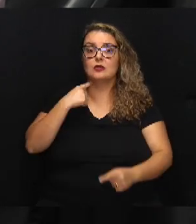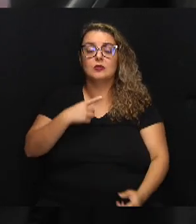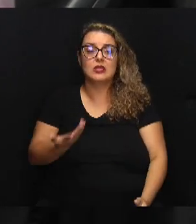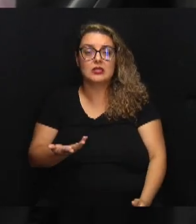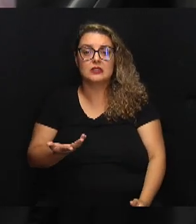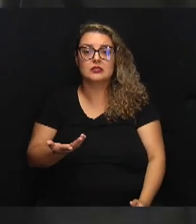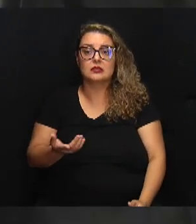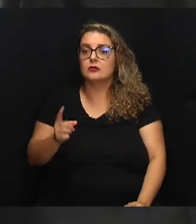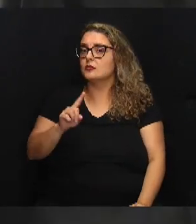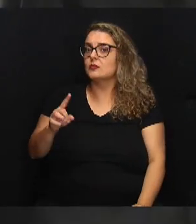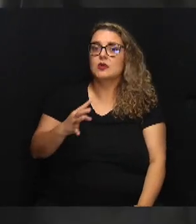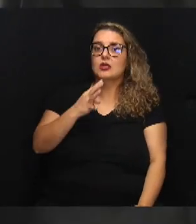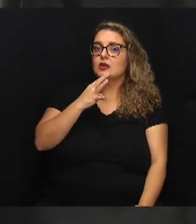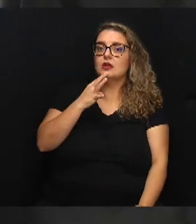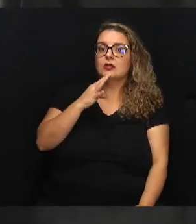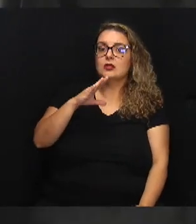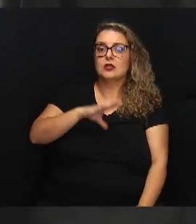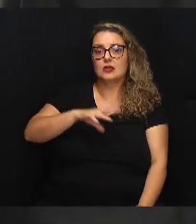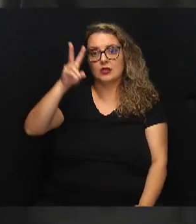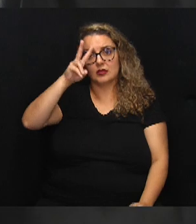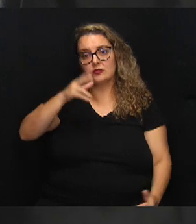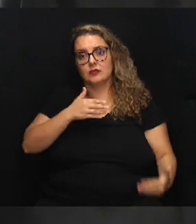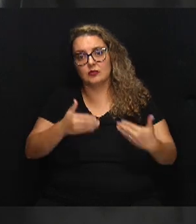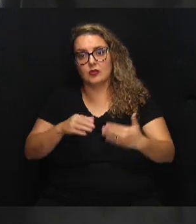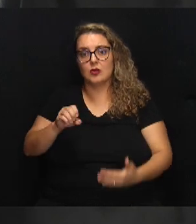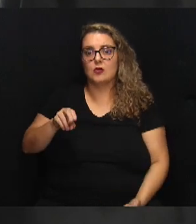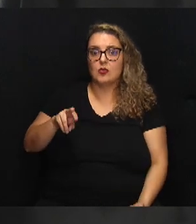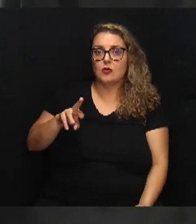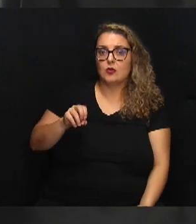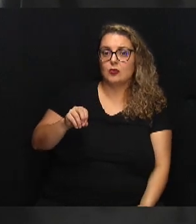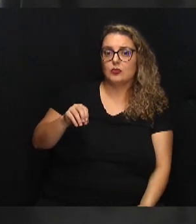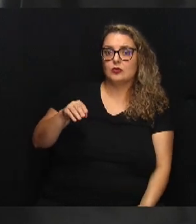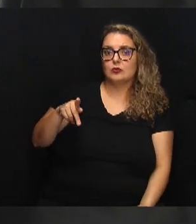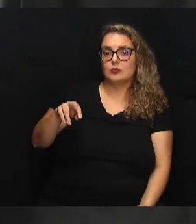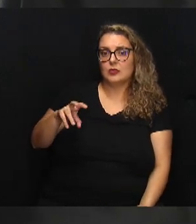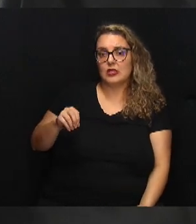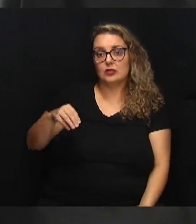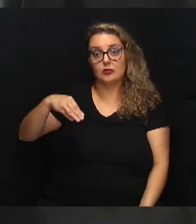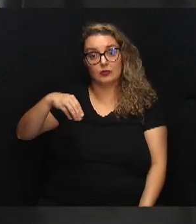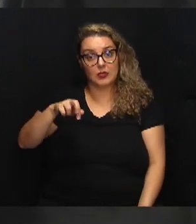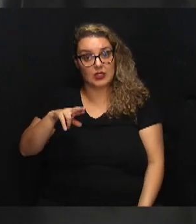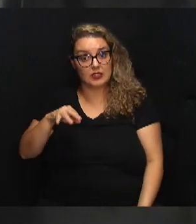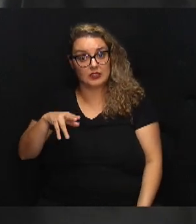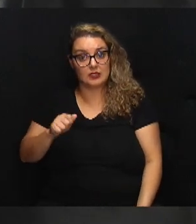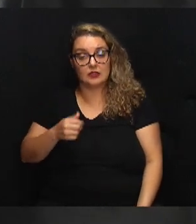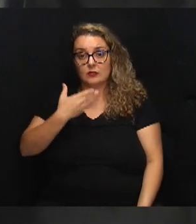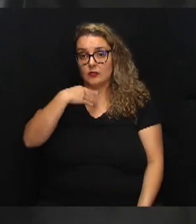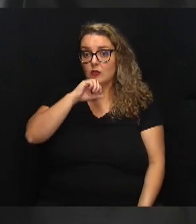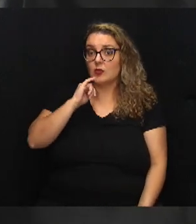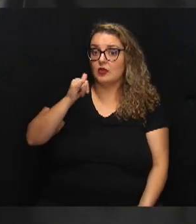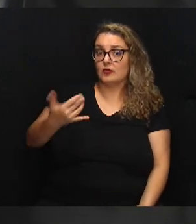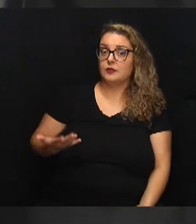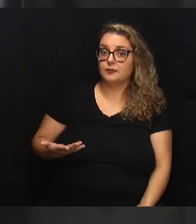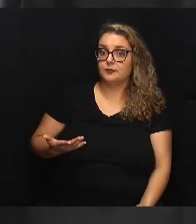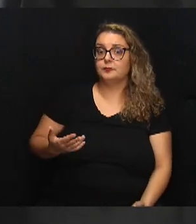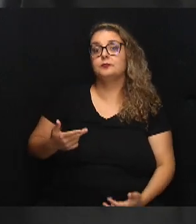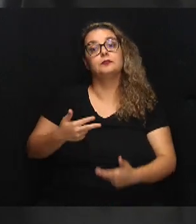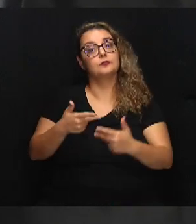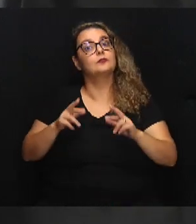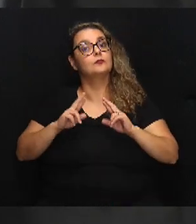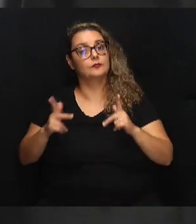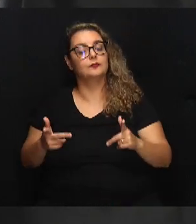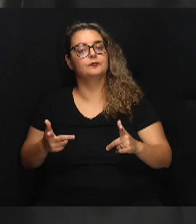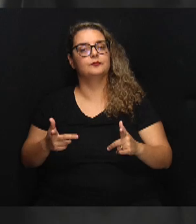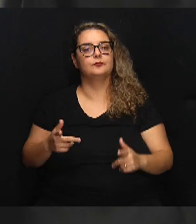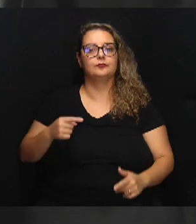eles não conheciam as cidades históricas, Ouro Preto, Ah, é? Mariana. E aí meu pai falou, não, vamos fazer uma coisa diferente. É.